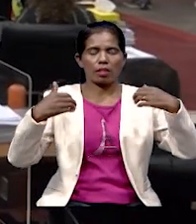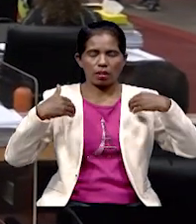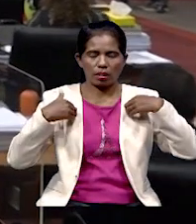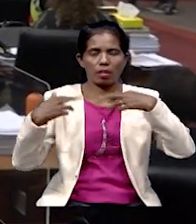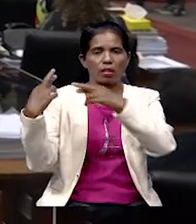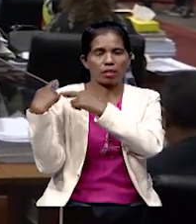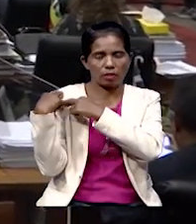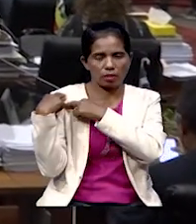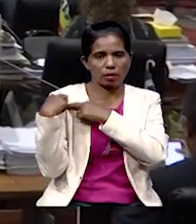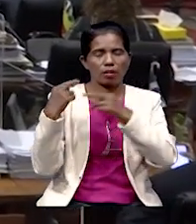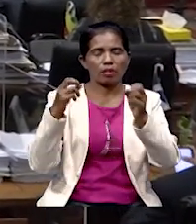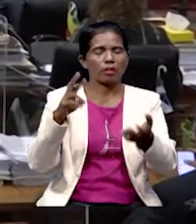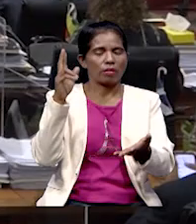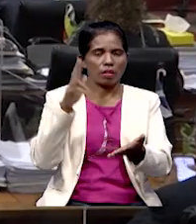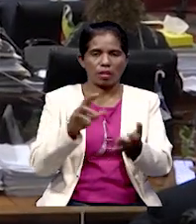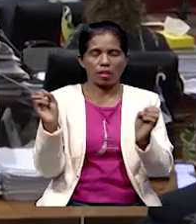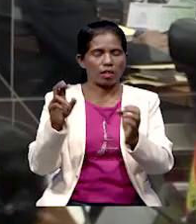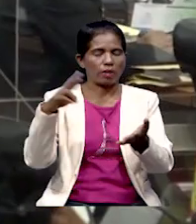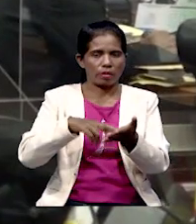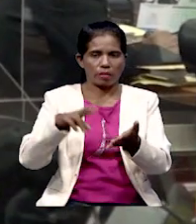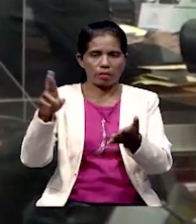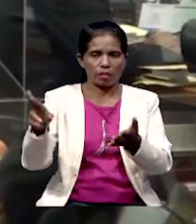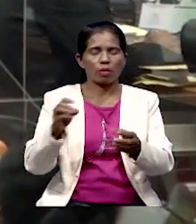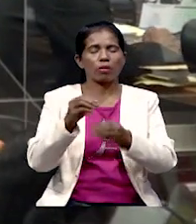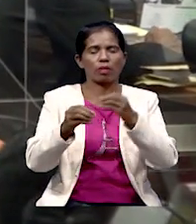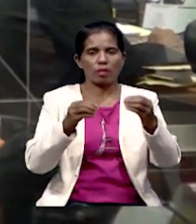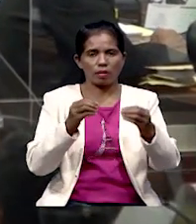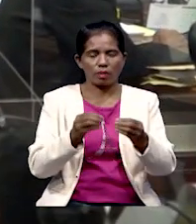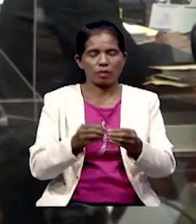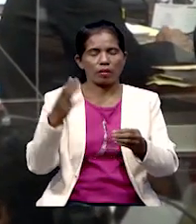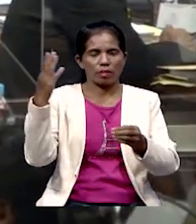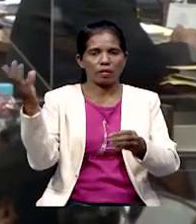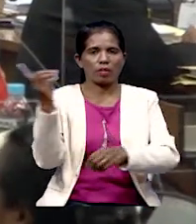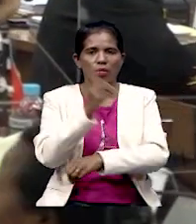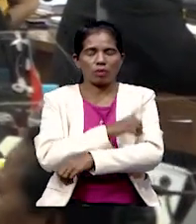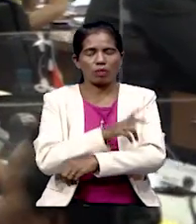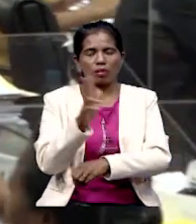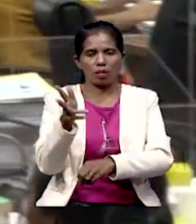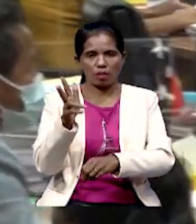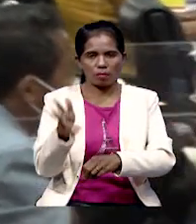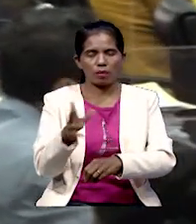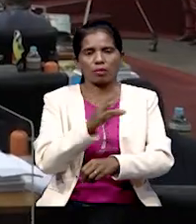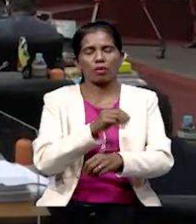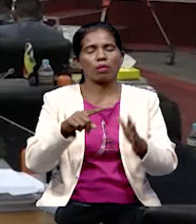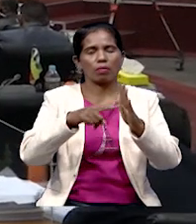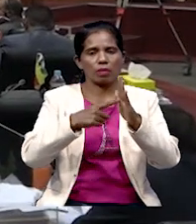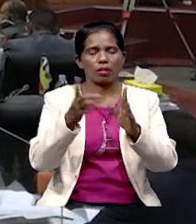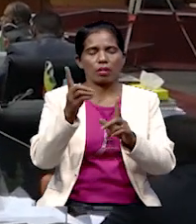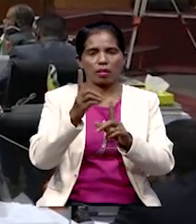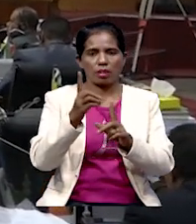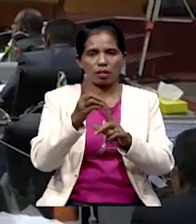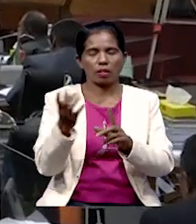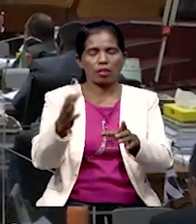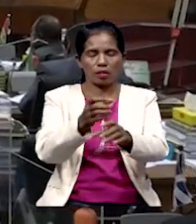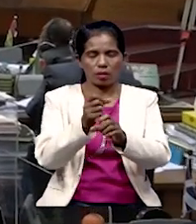halau direito veto konaba diploma legislativo Nian iha prazo lorong tolu nulu nilarang hahu husi lorong nebe